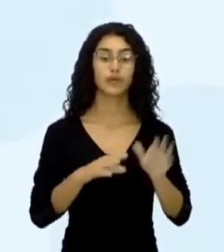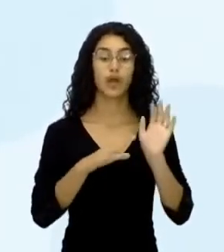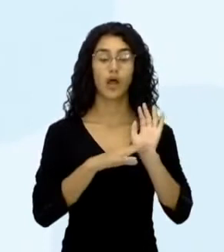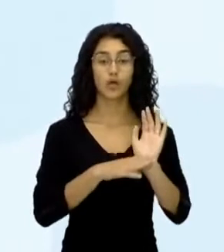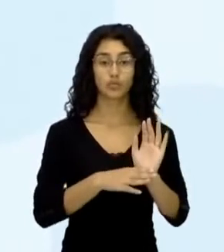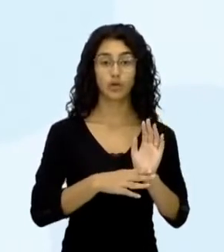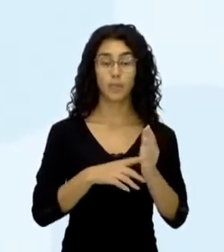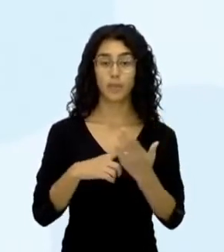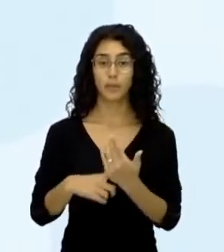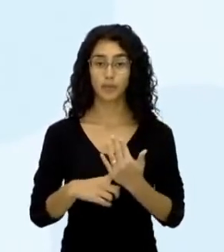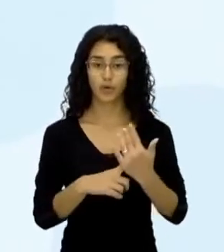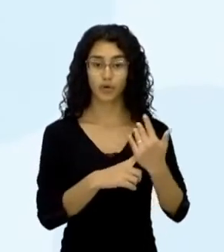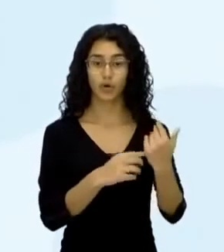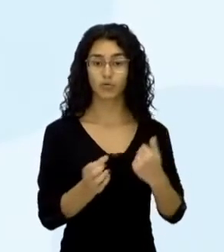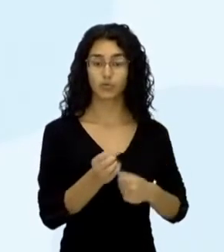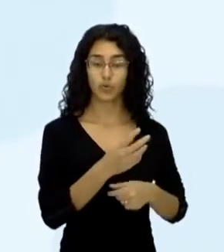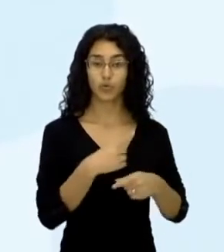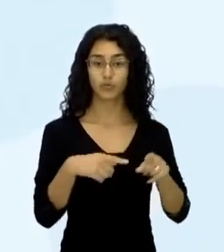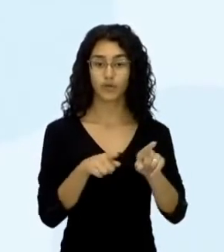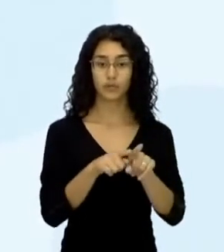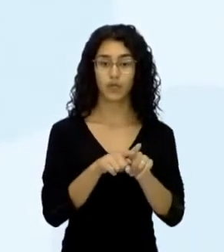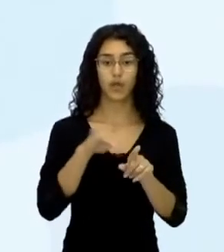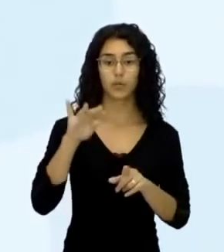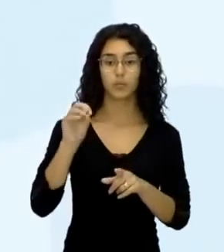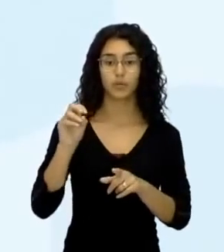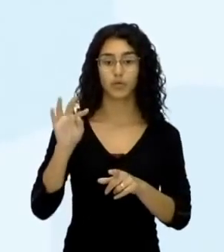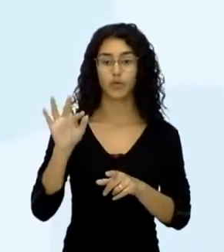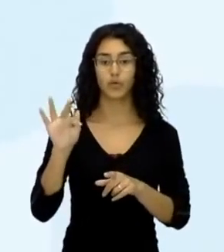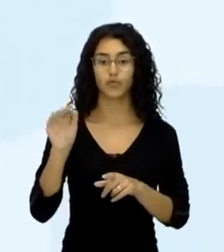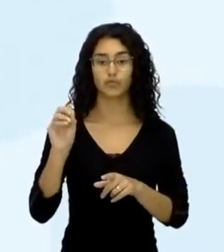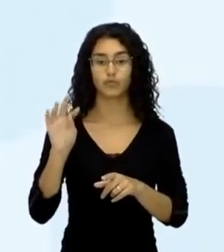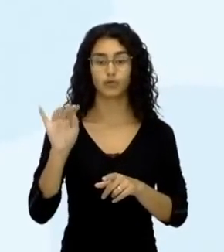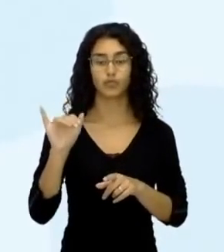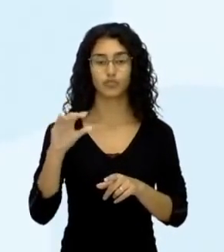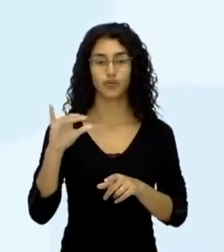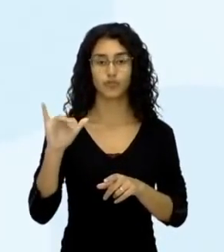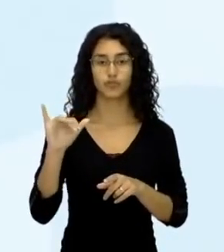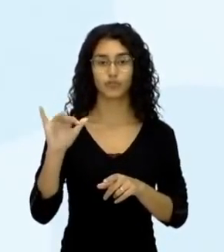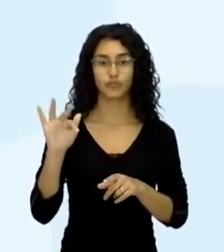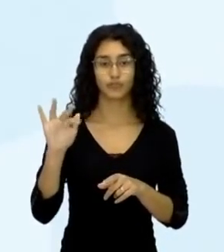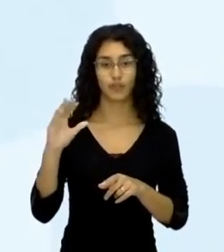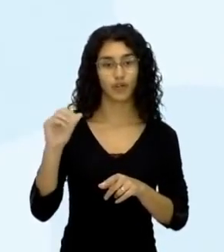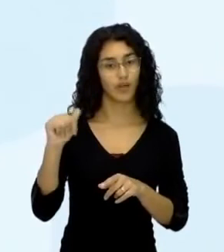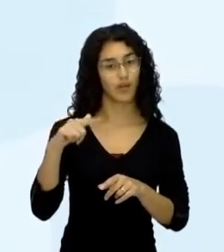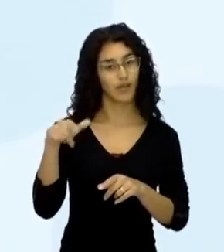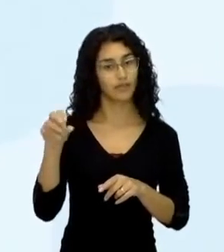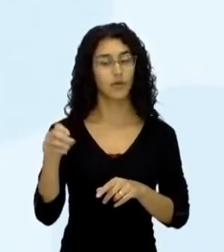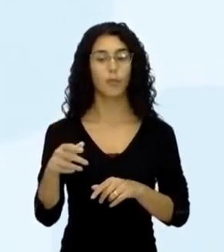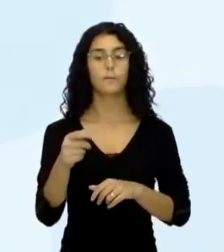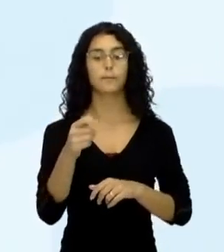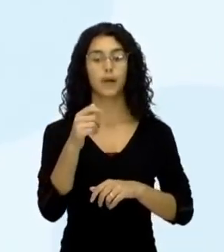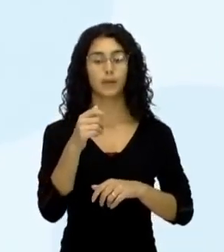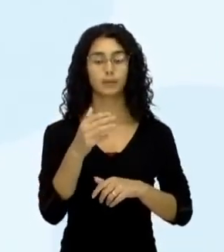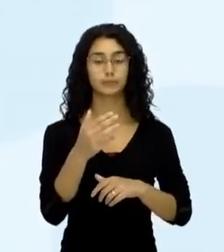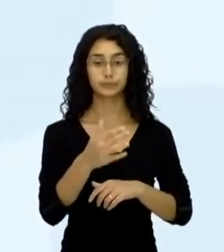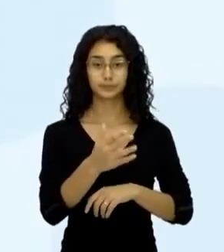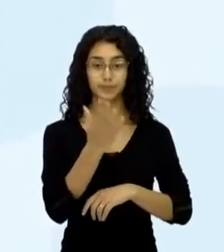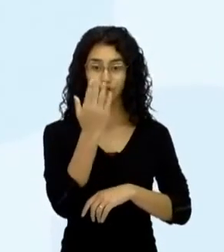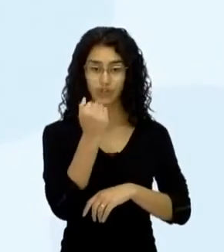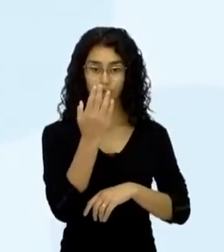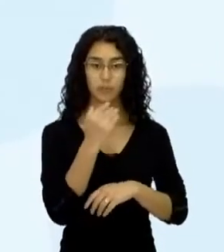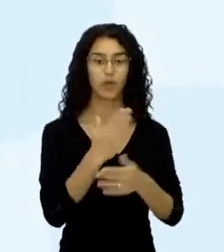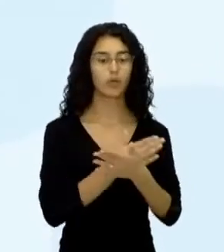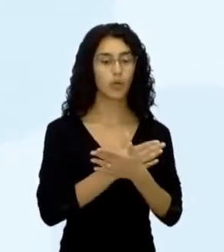soluções tecnológicas inovadoras, biofortificação de alimentos, um processo usado para aumentar o conteúdo nutricional